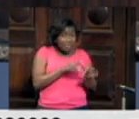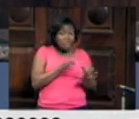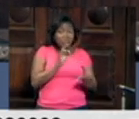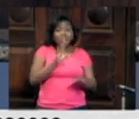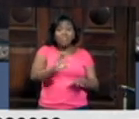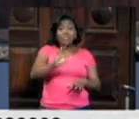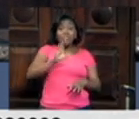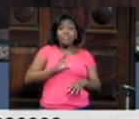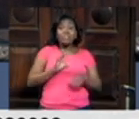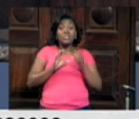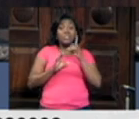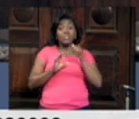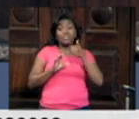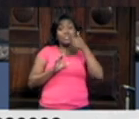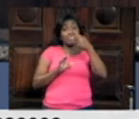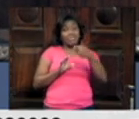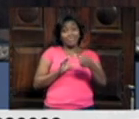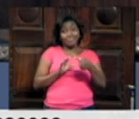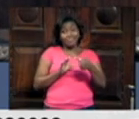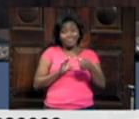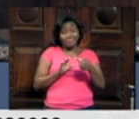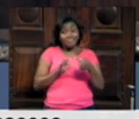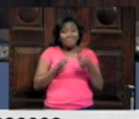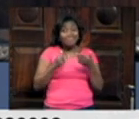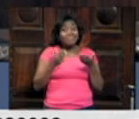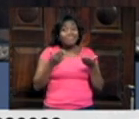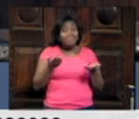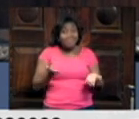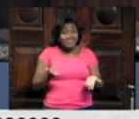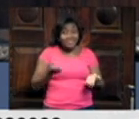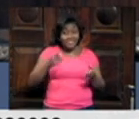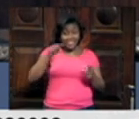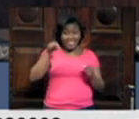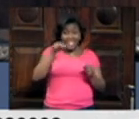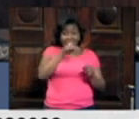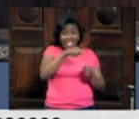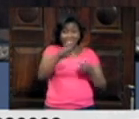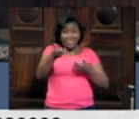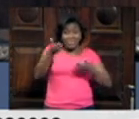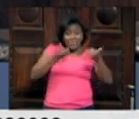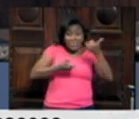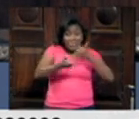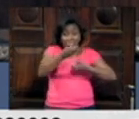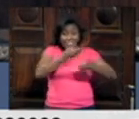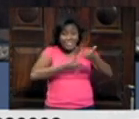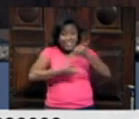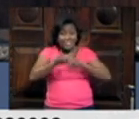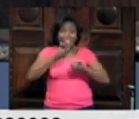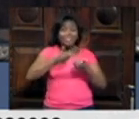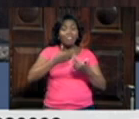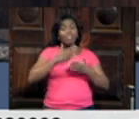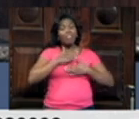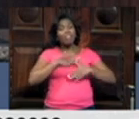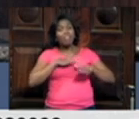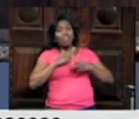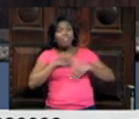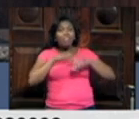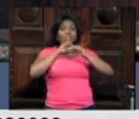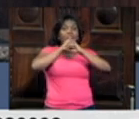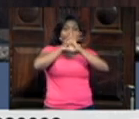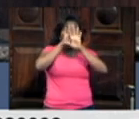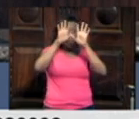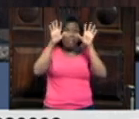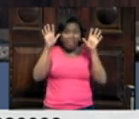receberão no dia 17. Então, no meio dessas notícias dadas com tranquilidade, com